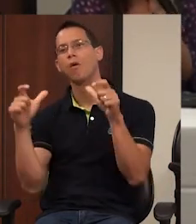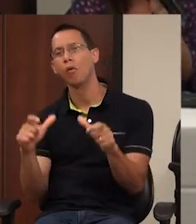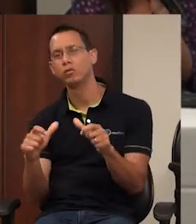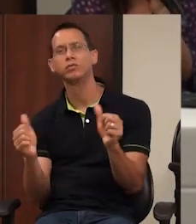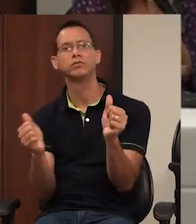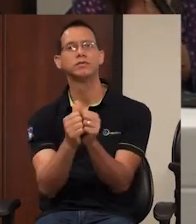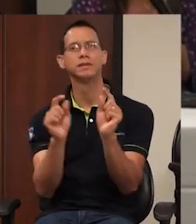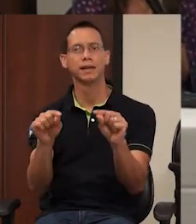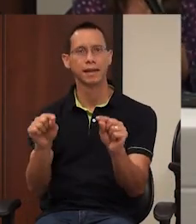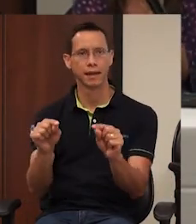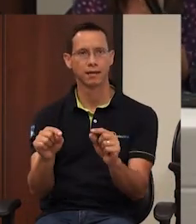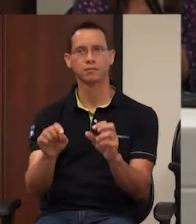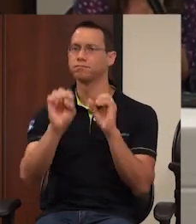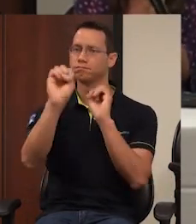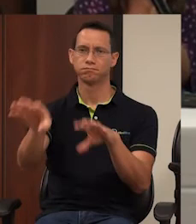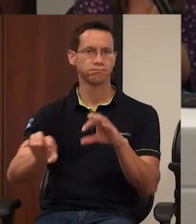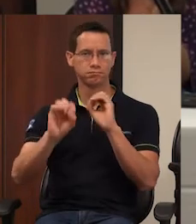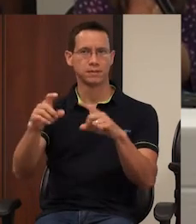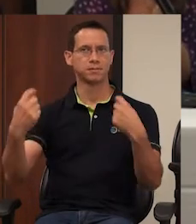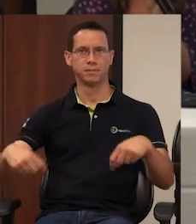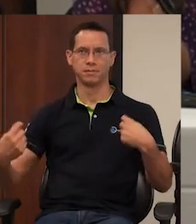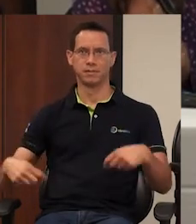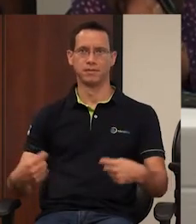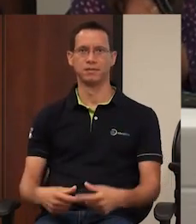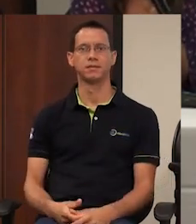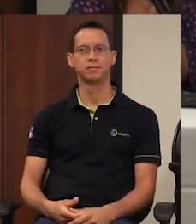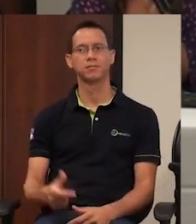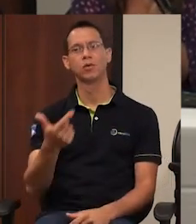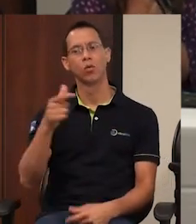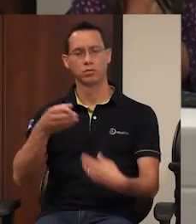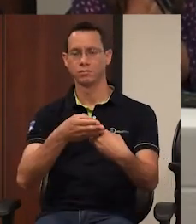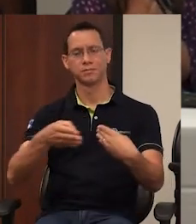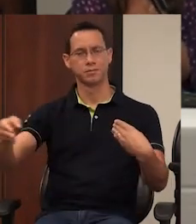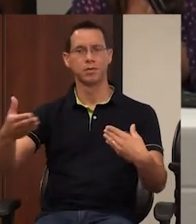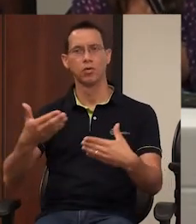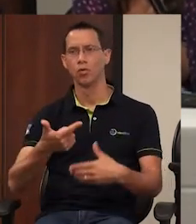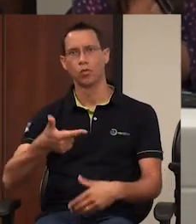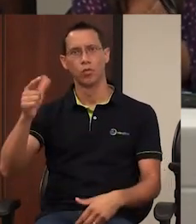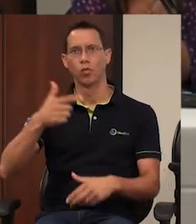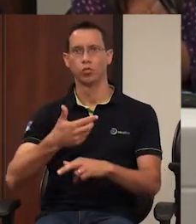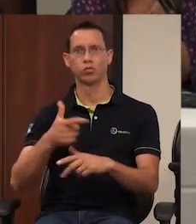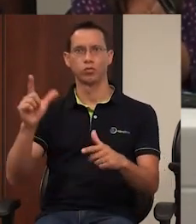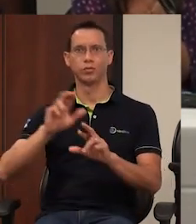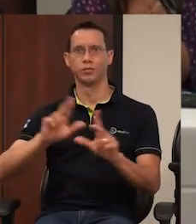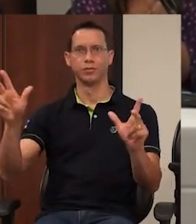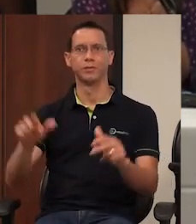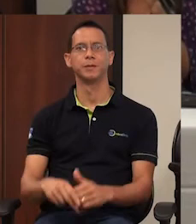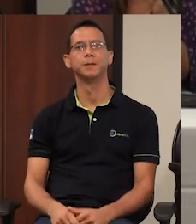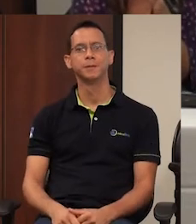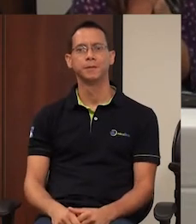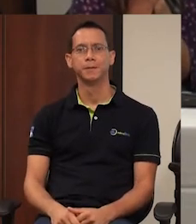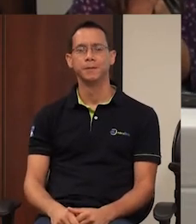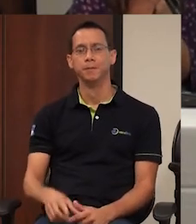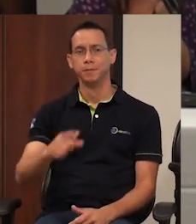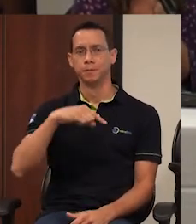quem faz? Sim, é isso, gente. É outro momento. Olha, eu ouço muito...